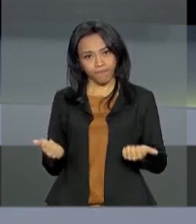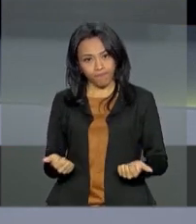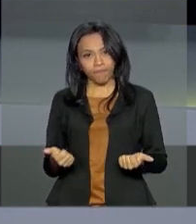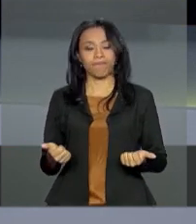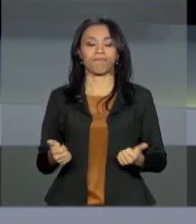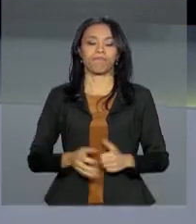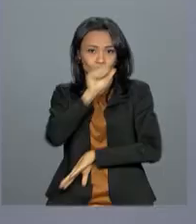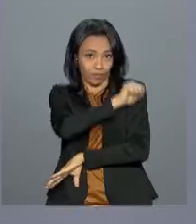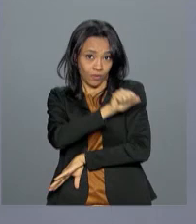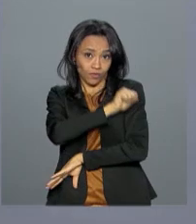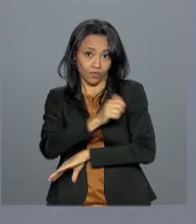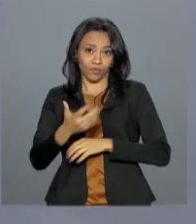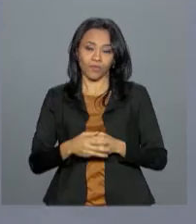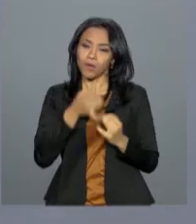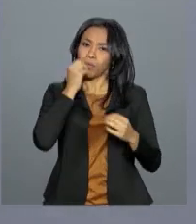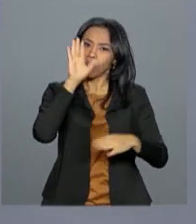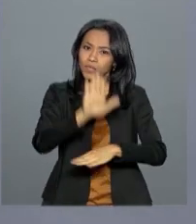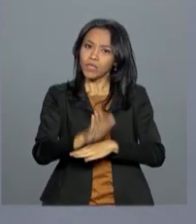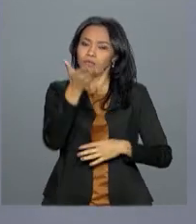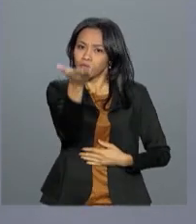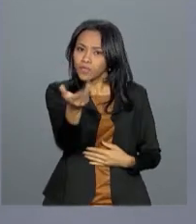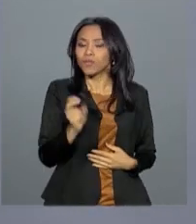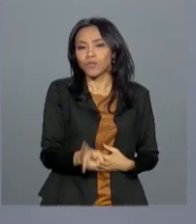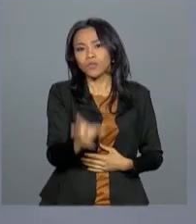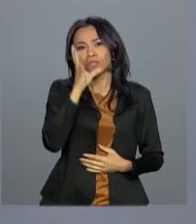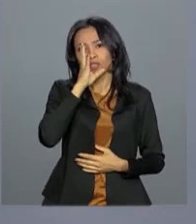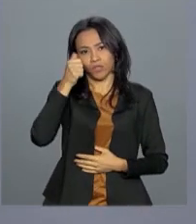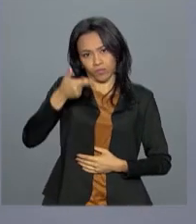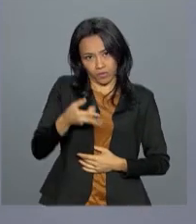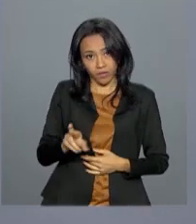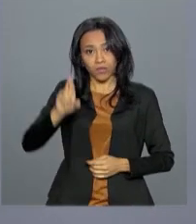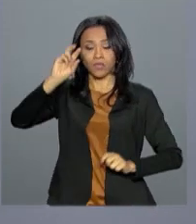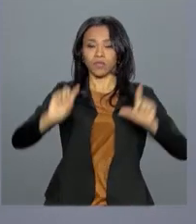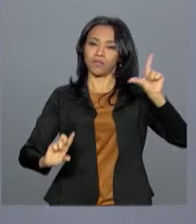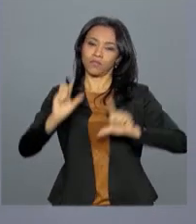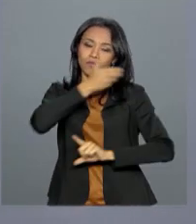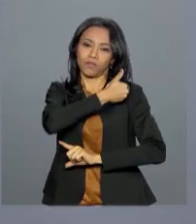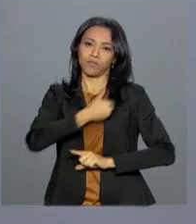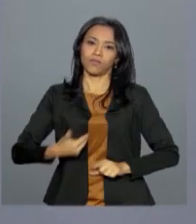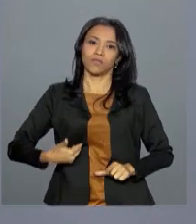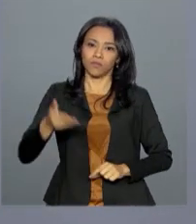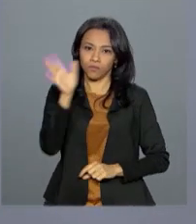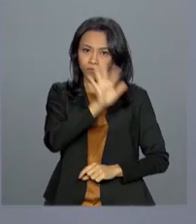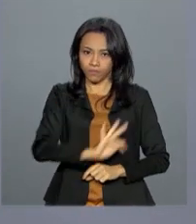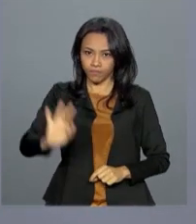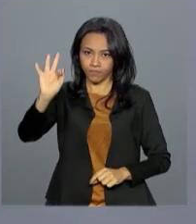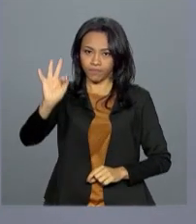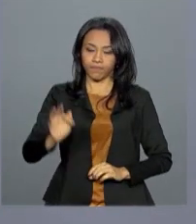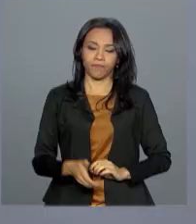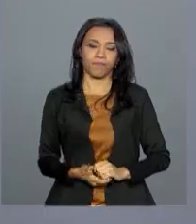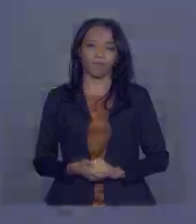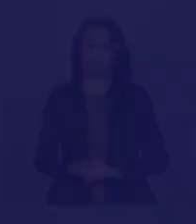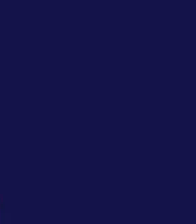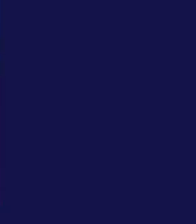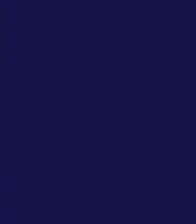www.cvv.org.br uma boa tarde pra você continue com a gente aqui na nbr a tv do governo federal